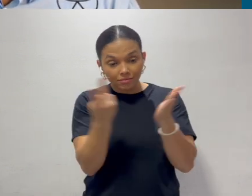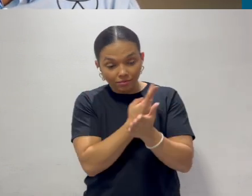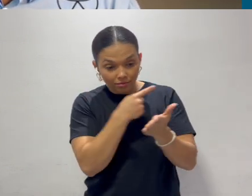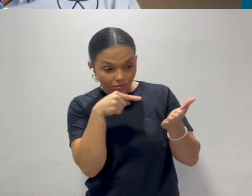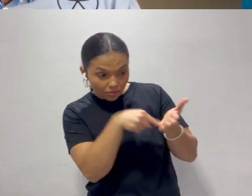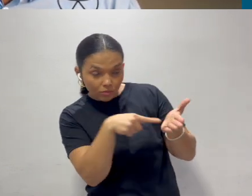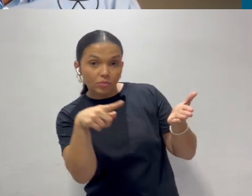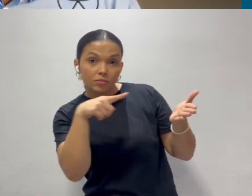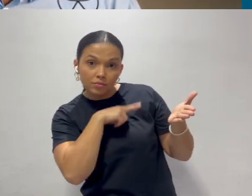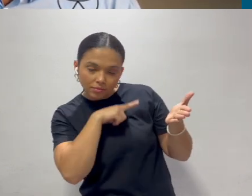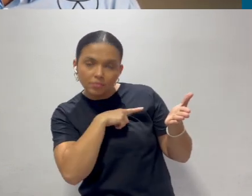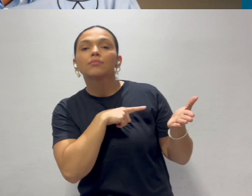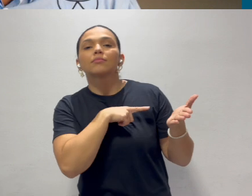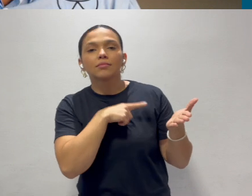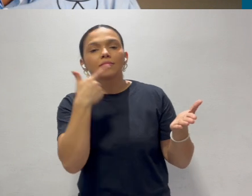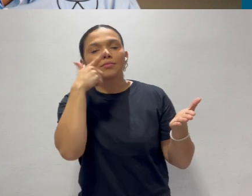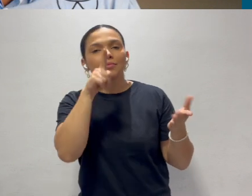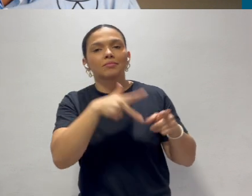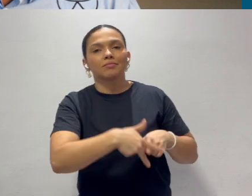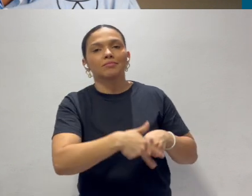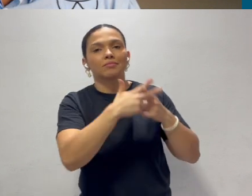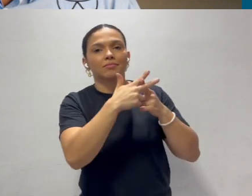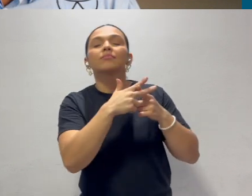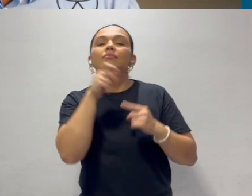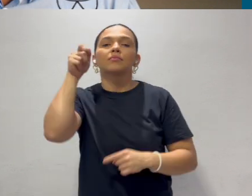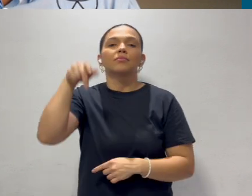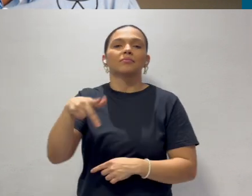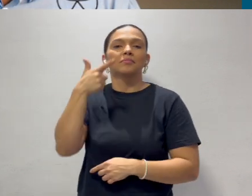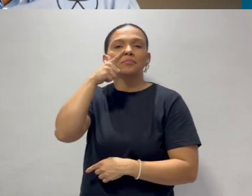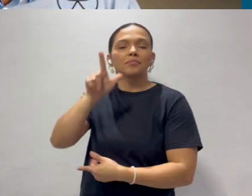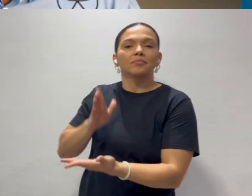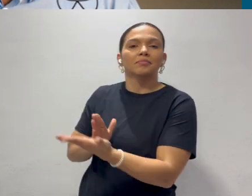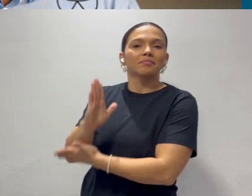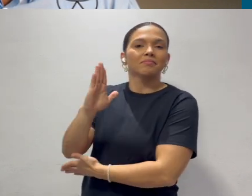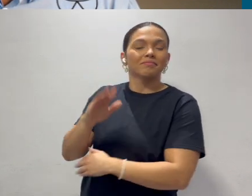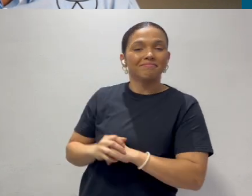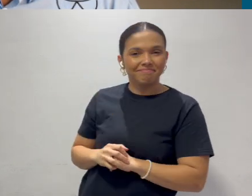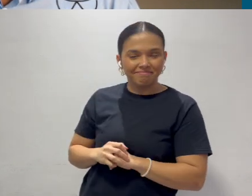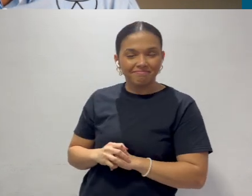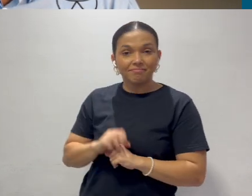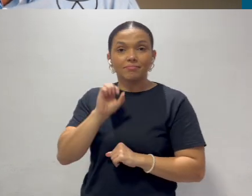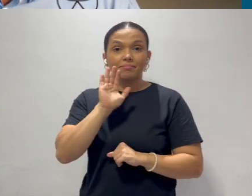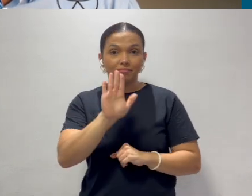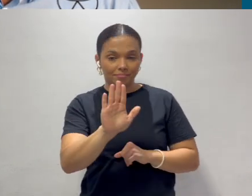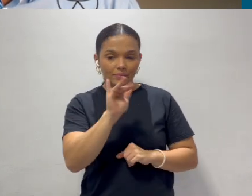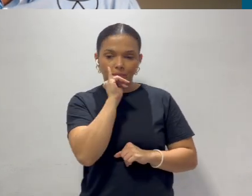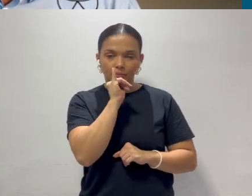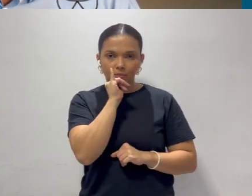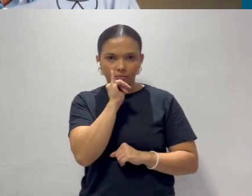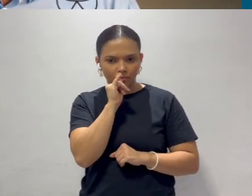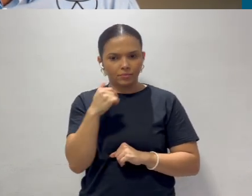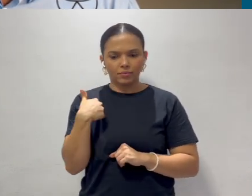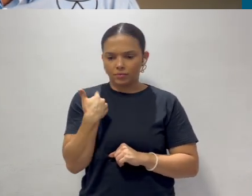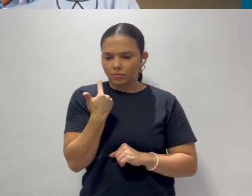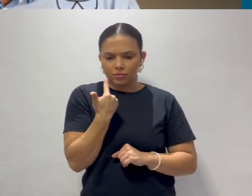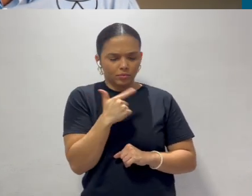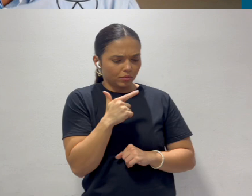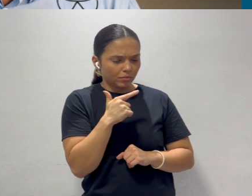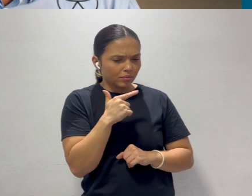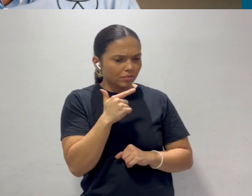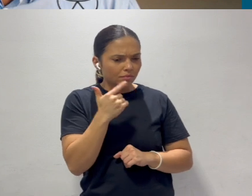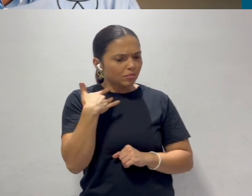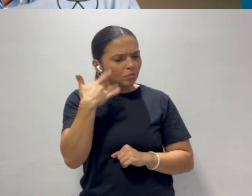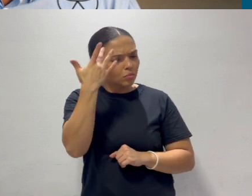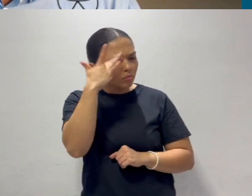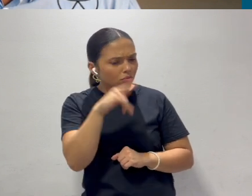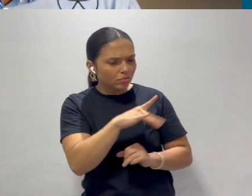erro, você vai regularizar, vai sanar o erro, a aposentadoria vai acontecer. Agora, o problema é quando você não tem